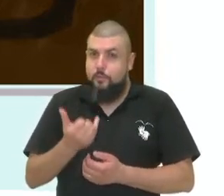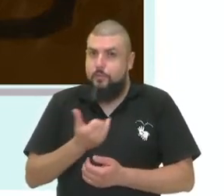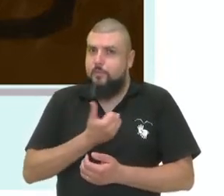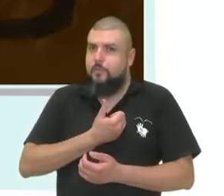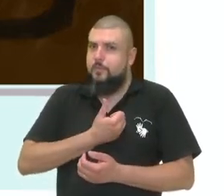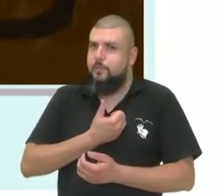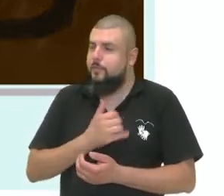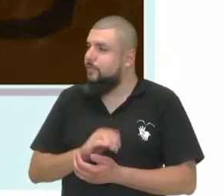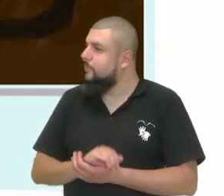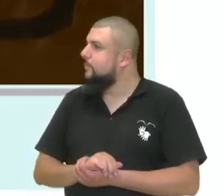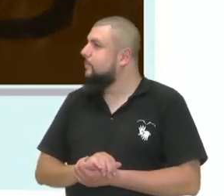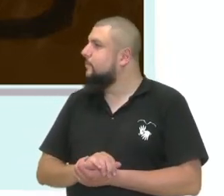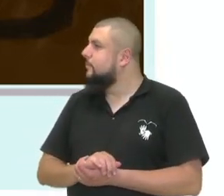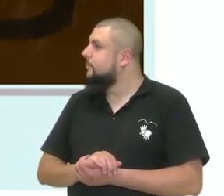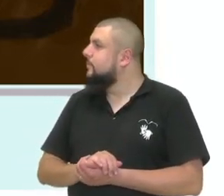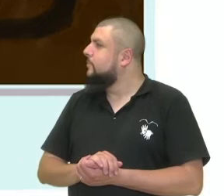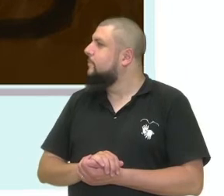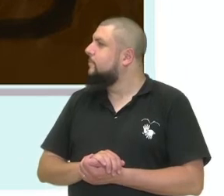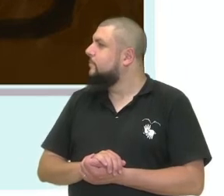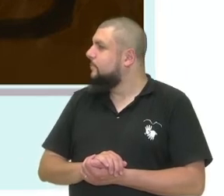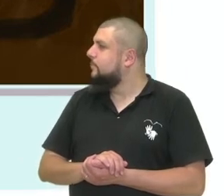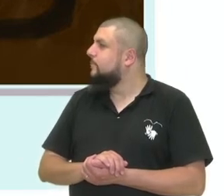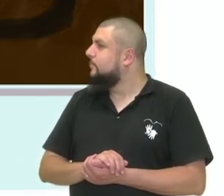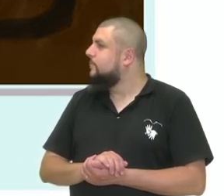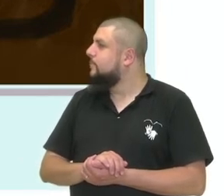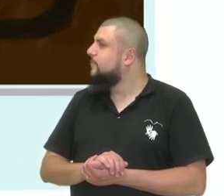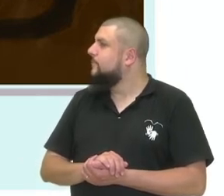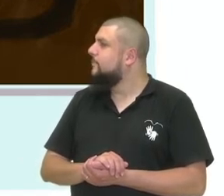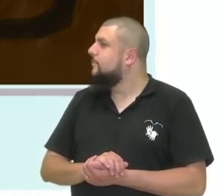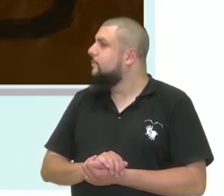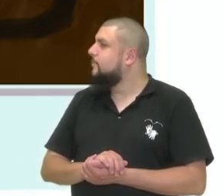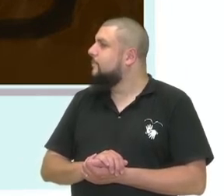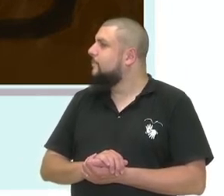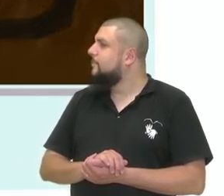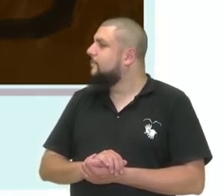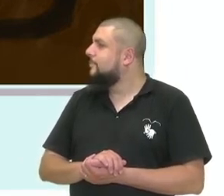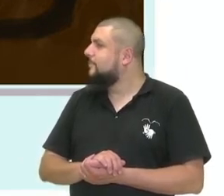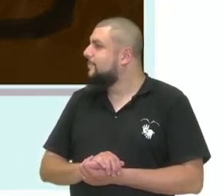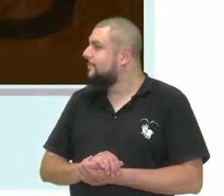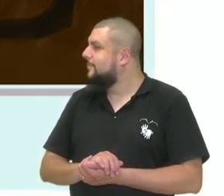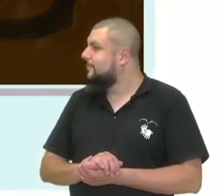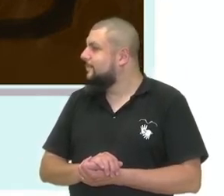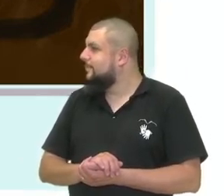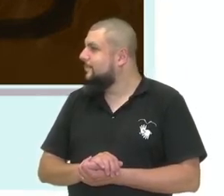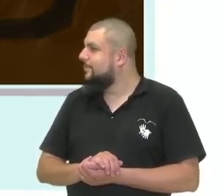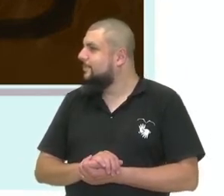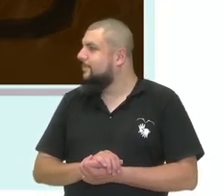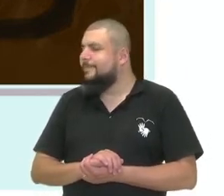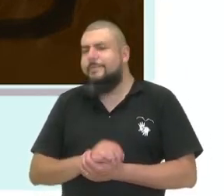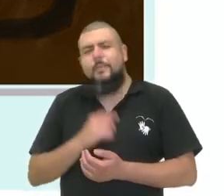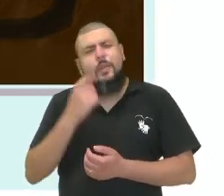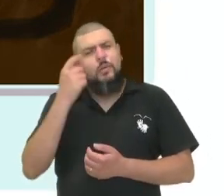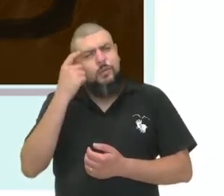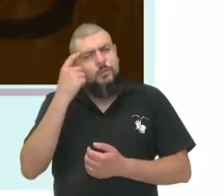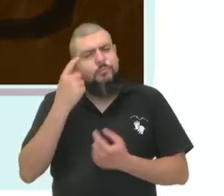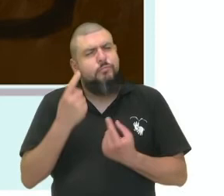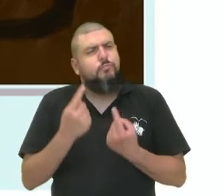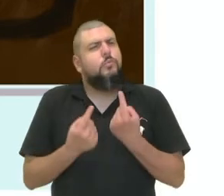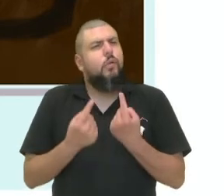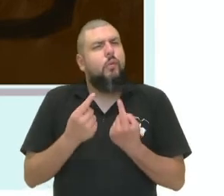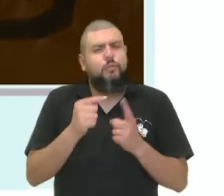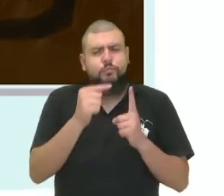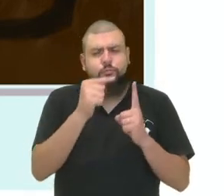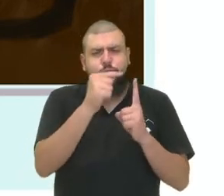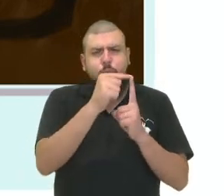vai para o fim entendeu ele pode e Até você tentar identificar Então vamos pensar um polígono que tem 5